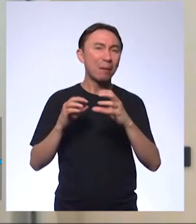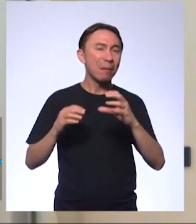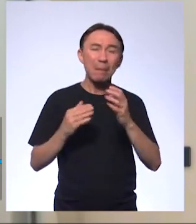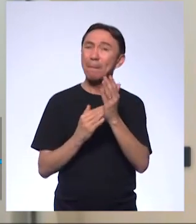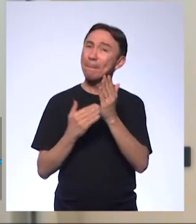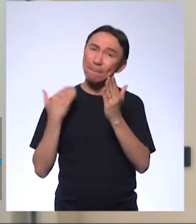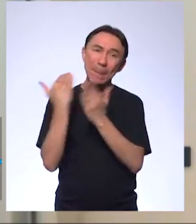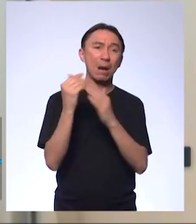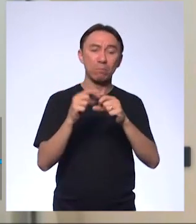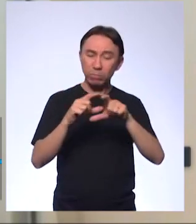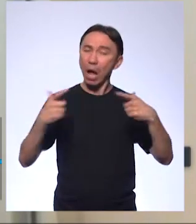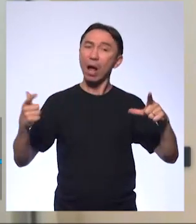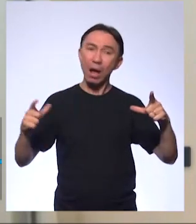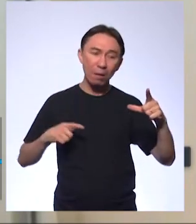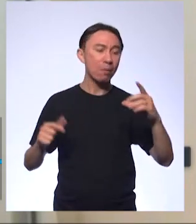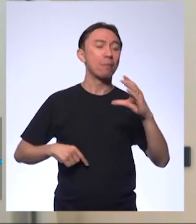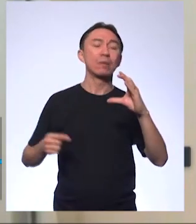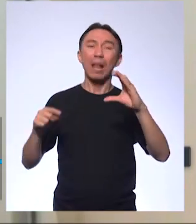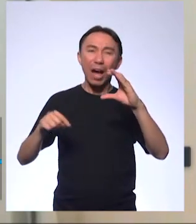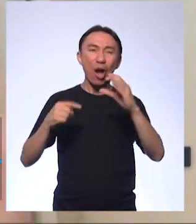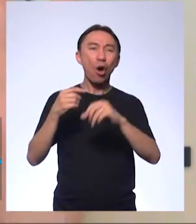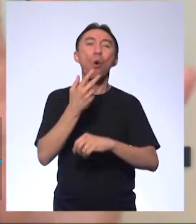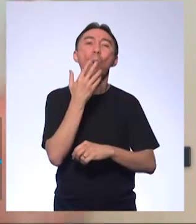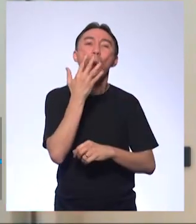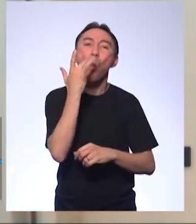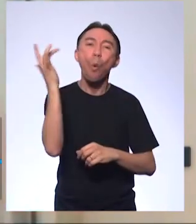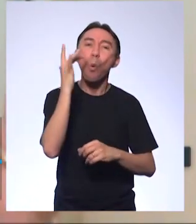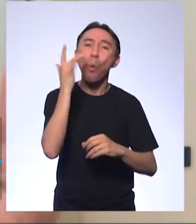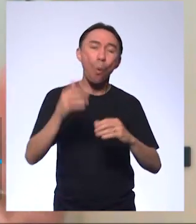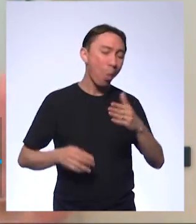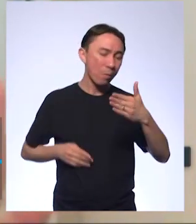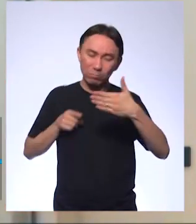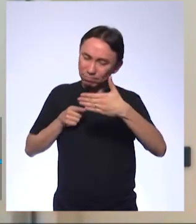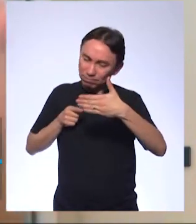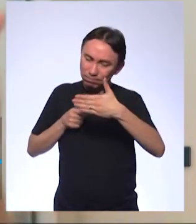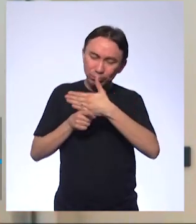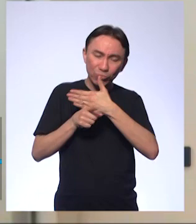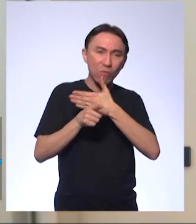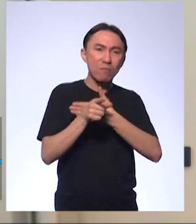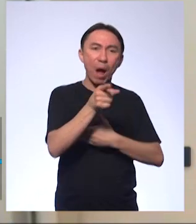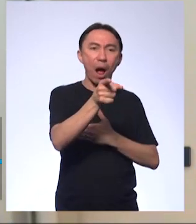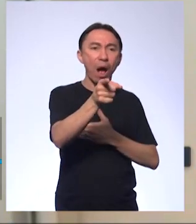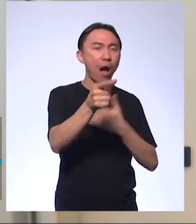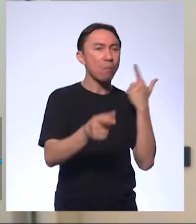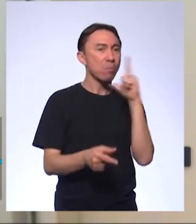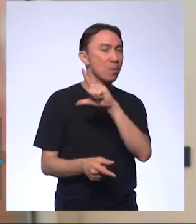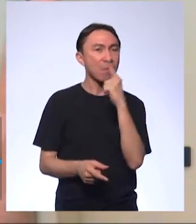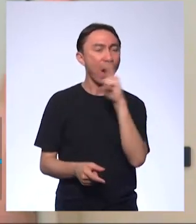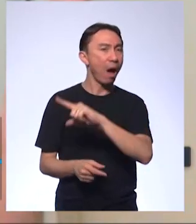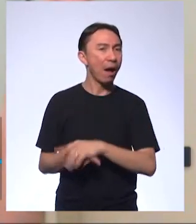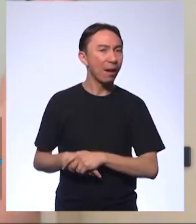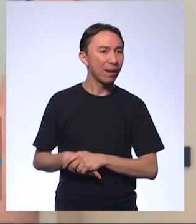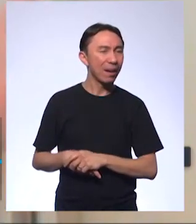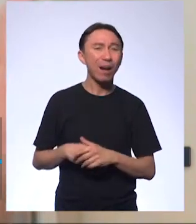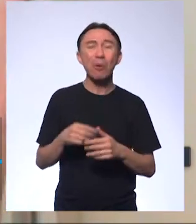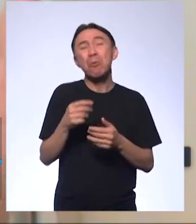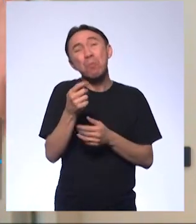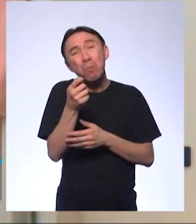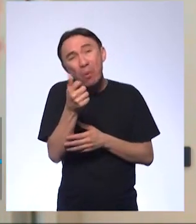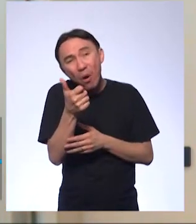constatado através das partículas alfa que se chocavam nesse núcleo e eram repelidas, eram ricocheteadas, né? Então,